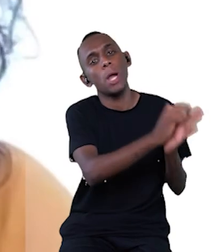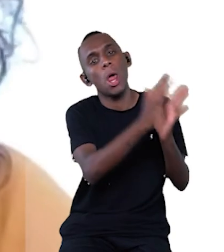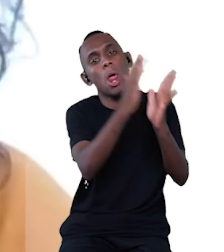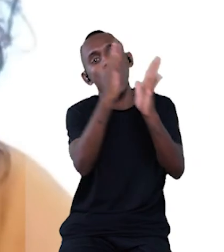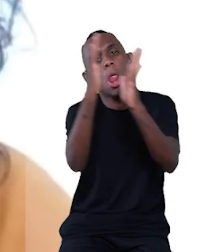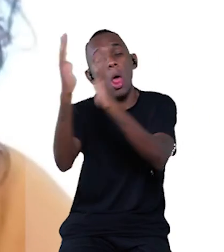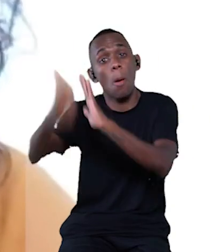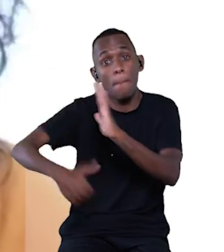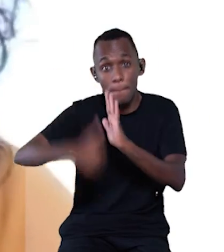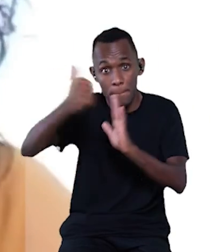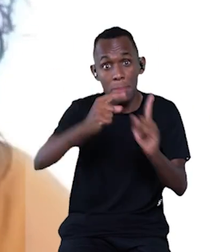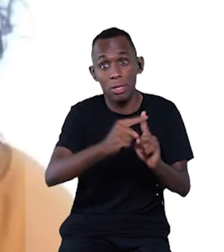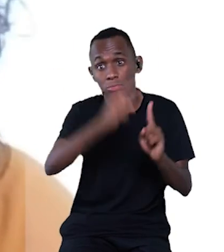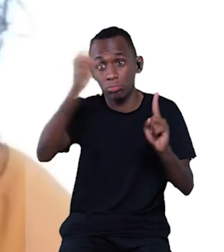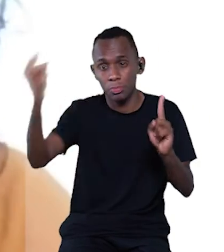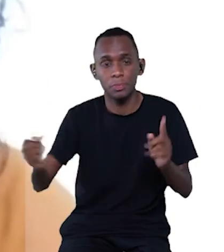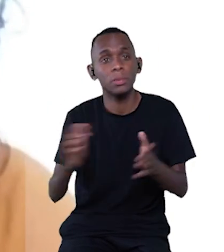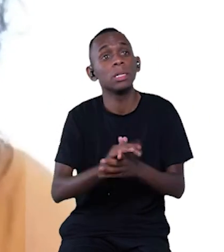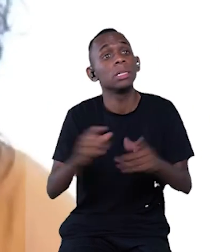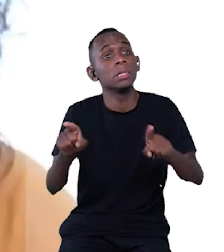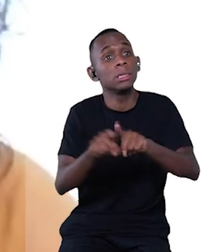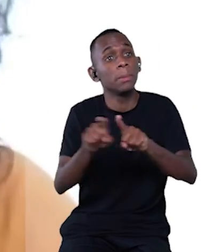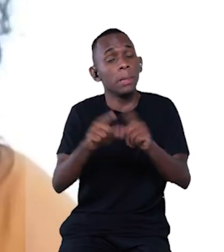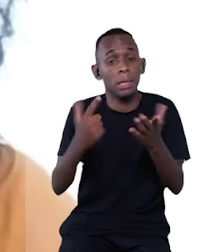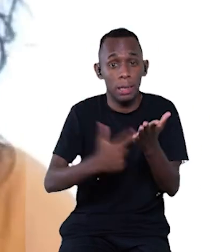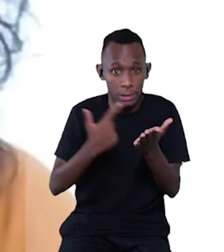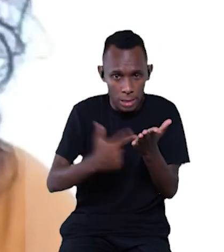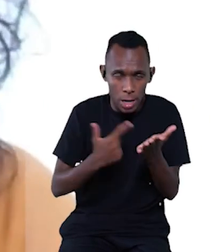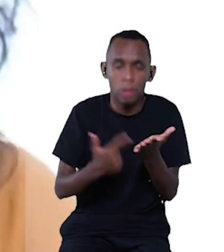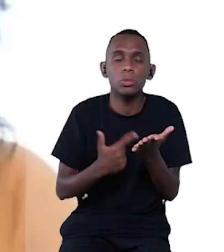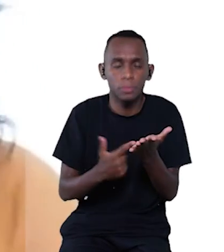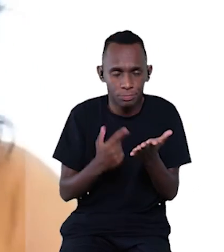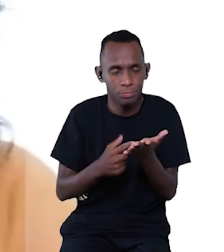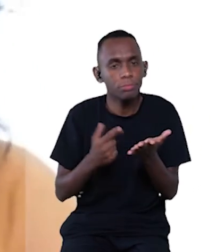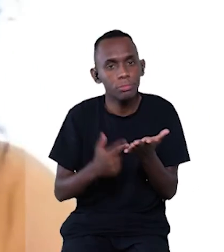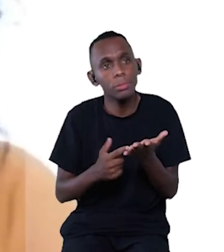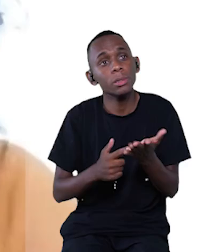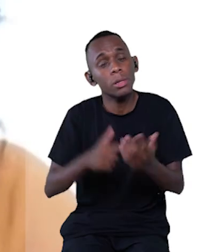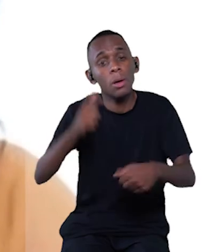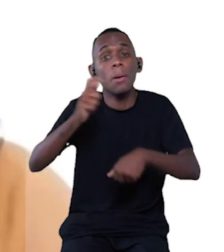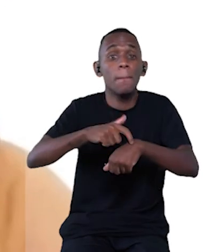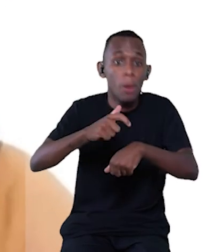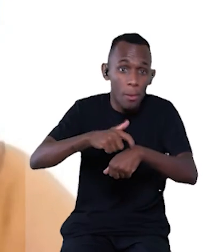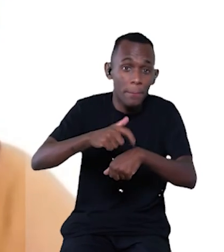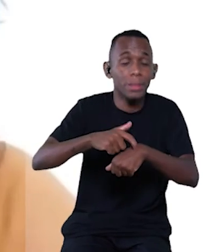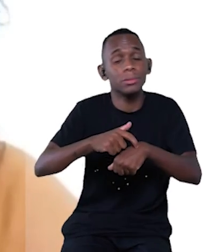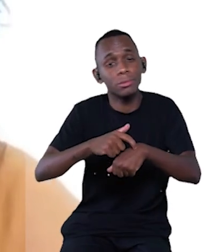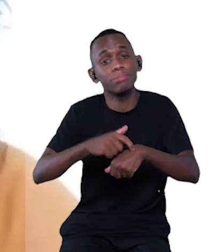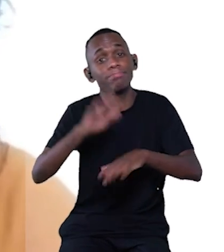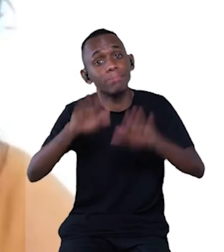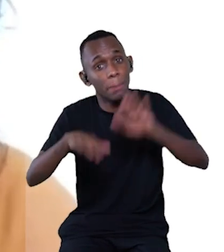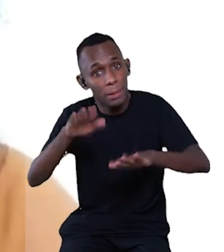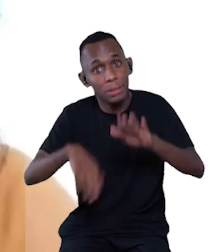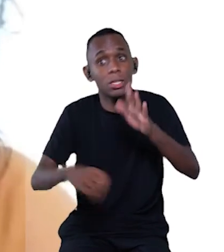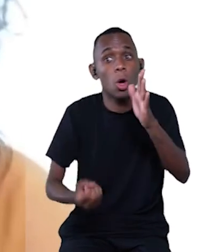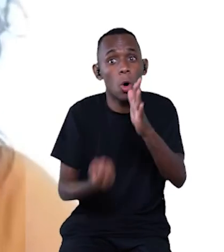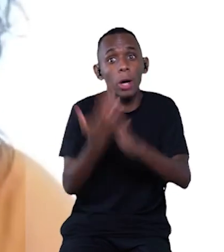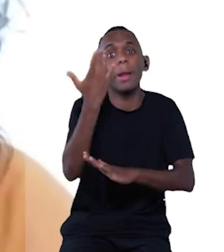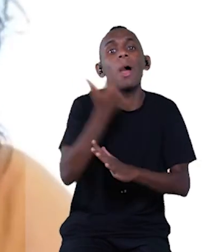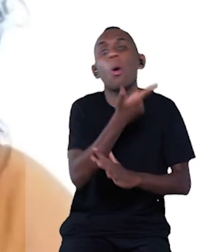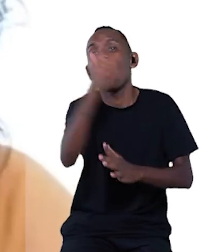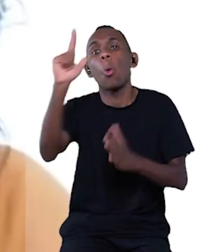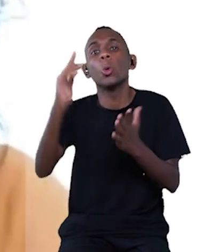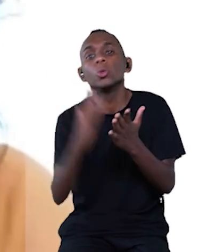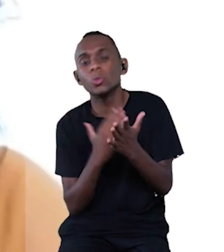o longo, que seria o meu primeiro longa. A literatura também fica aí, em algum momento